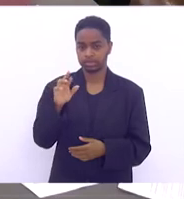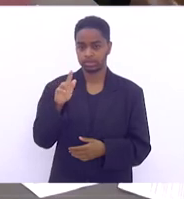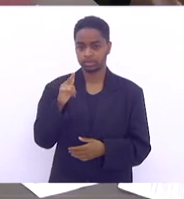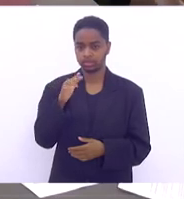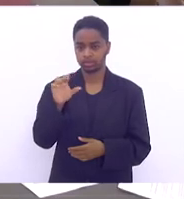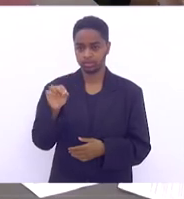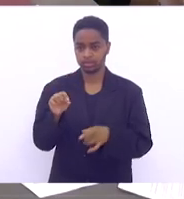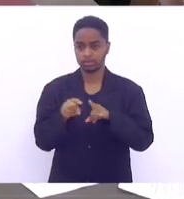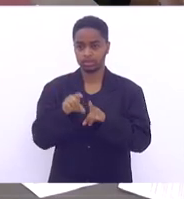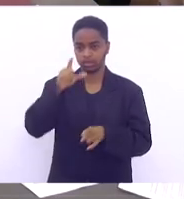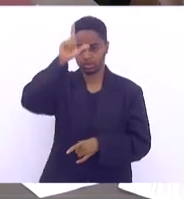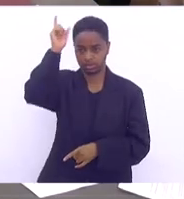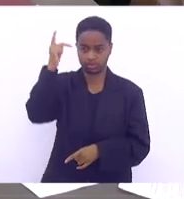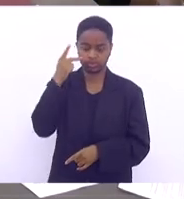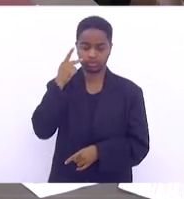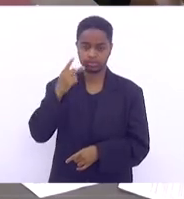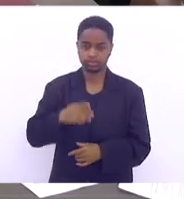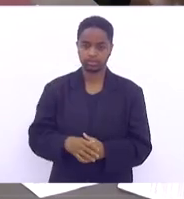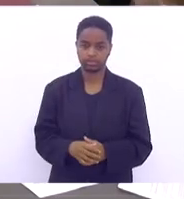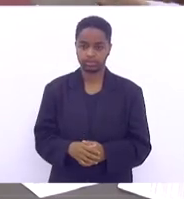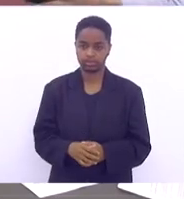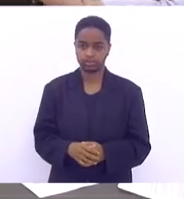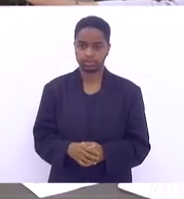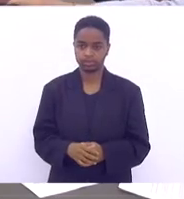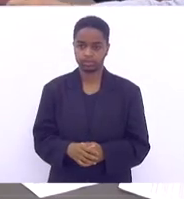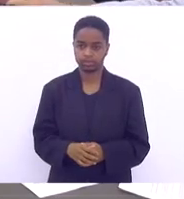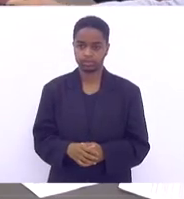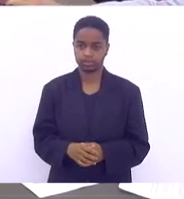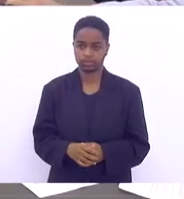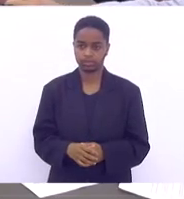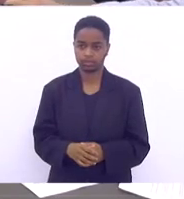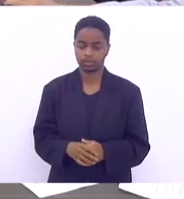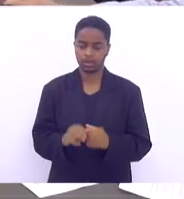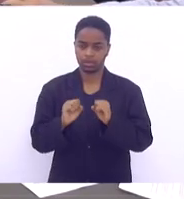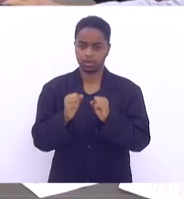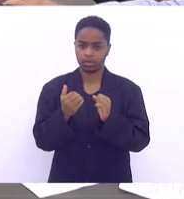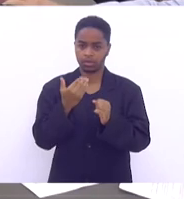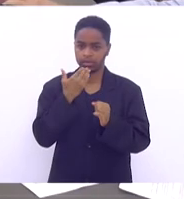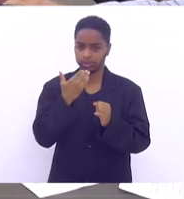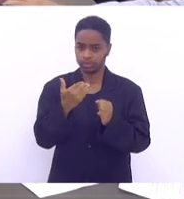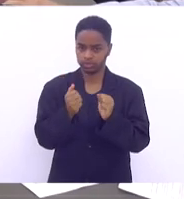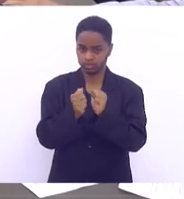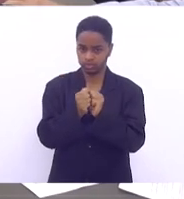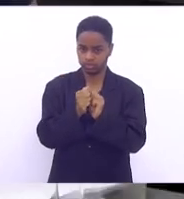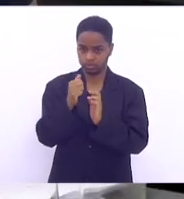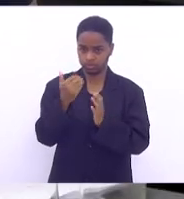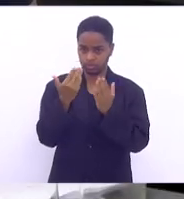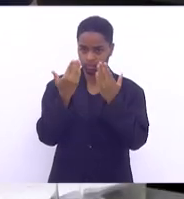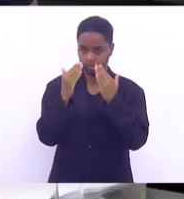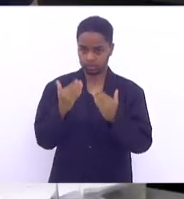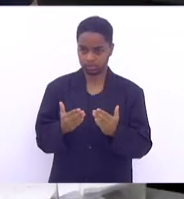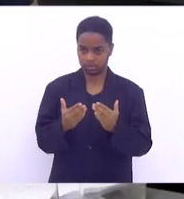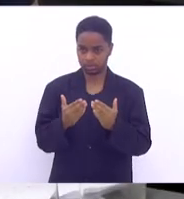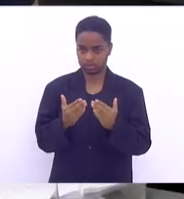Deputado Luiz Paulo também. Eu também estou considerando... Também vista. Presidente, se puder pedir vista conjunta com o deputado Serginho...